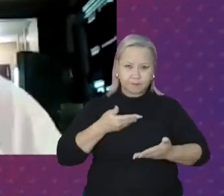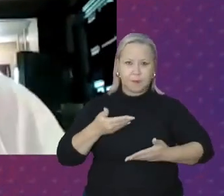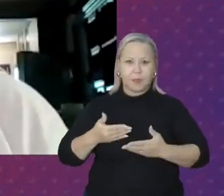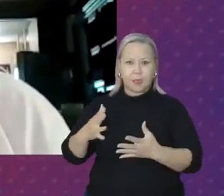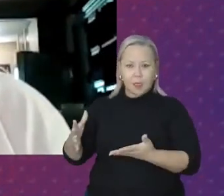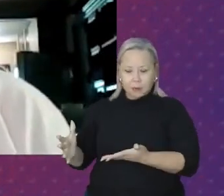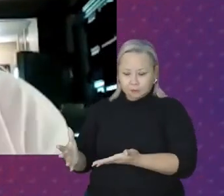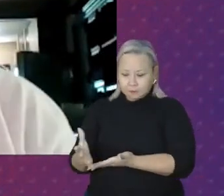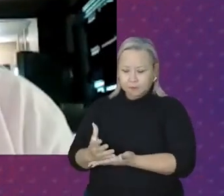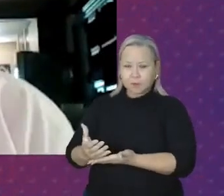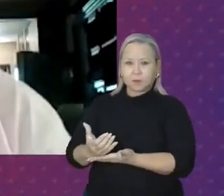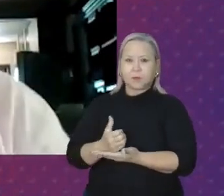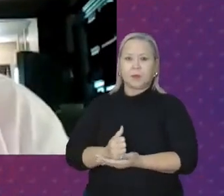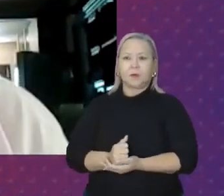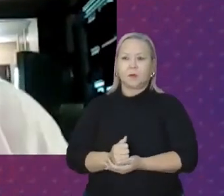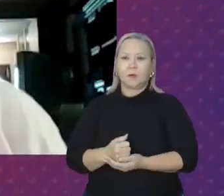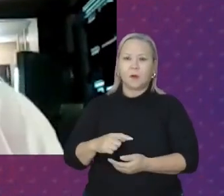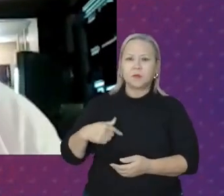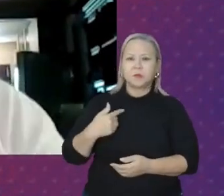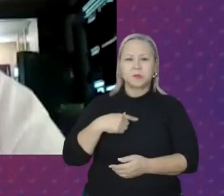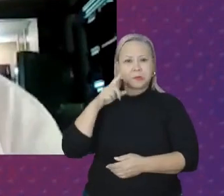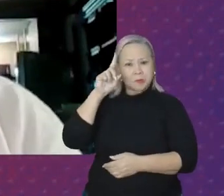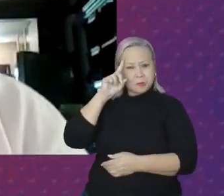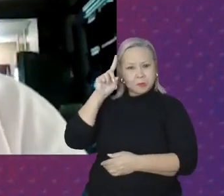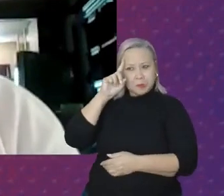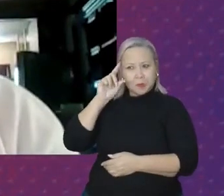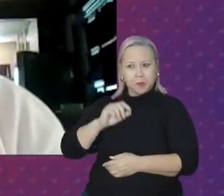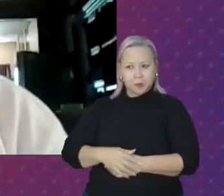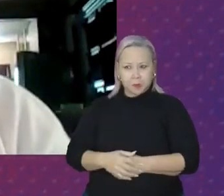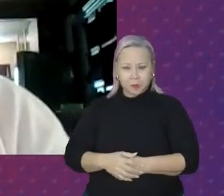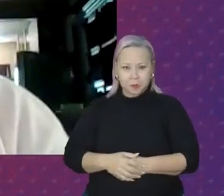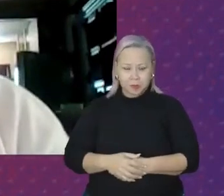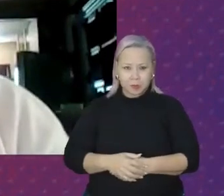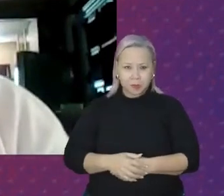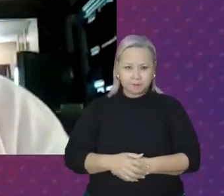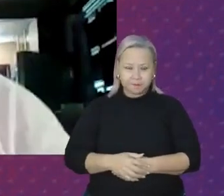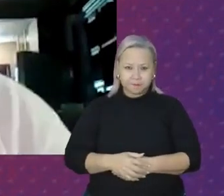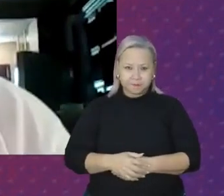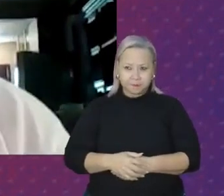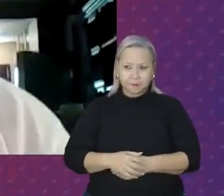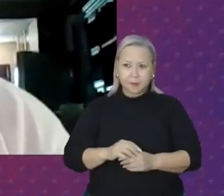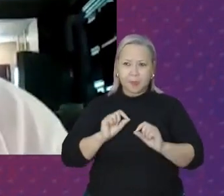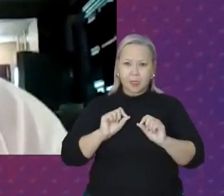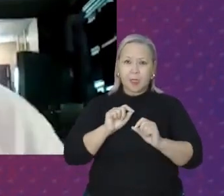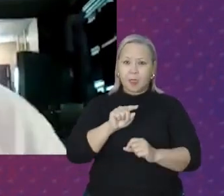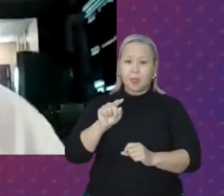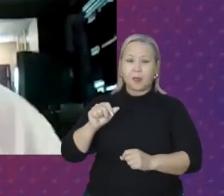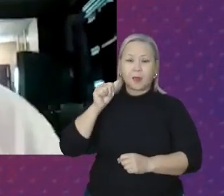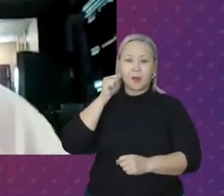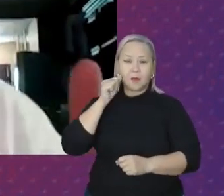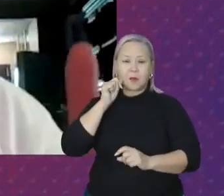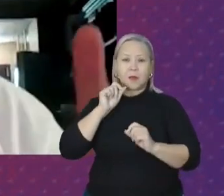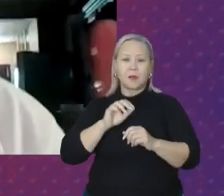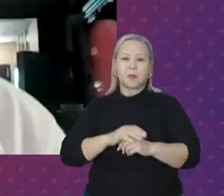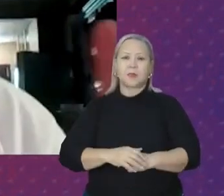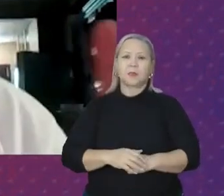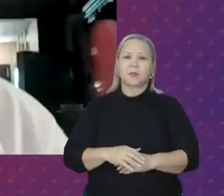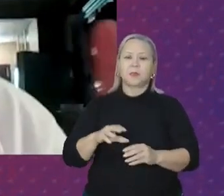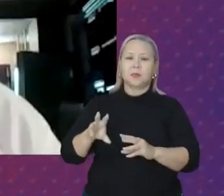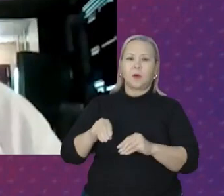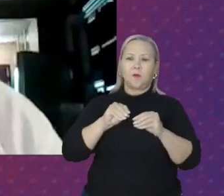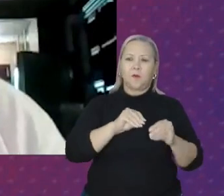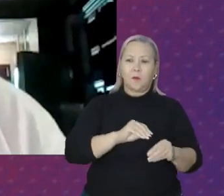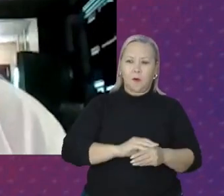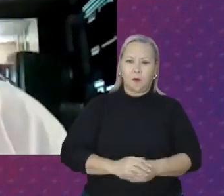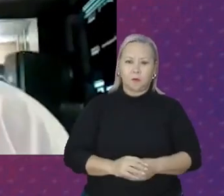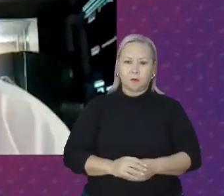recorrem a nós todos os dias no movimento social organizado, que elas estão passando fome, que elas estão